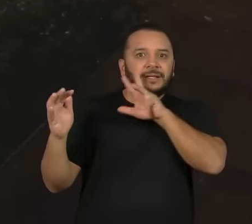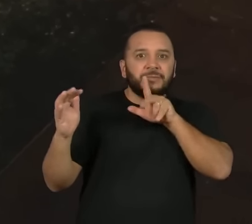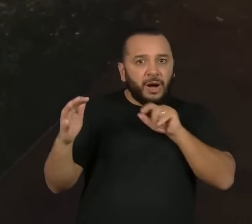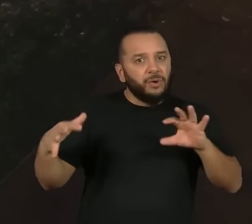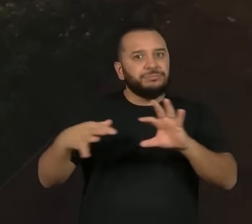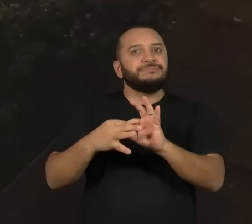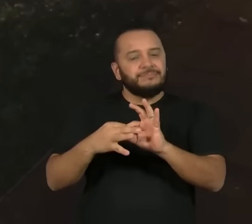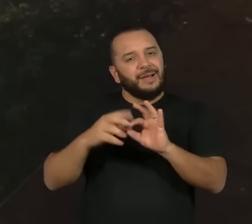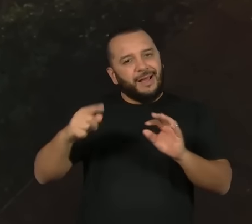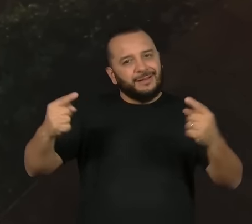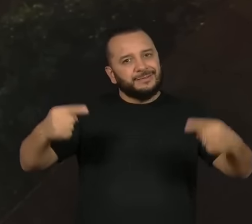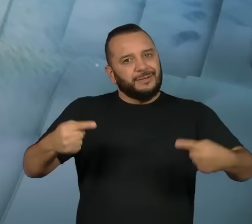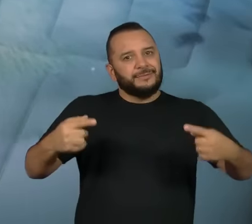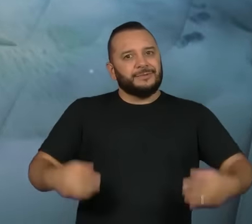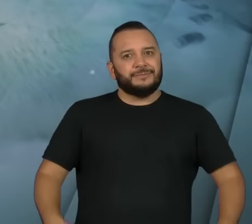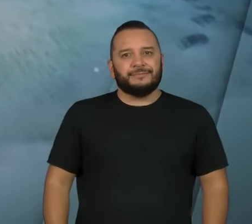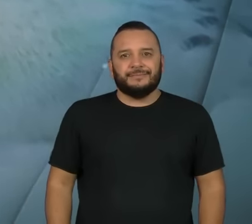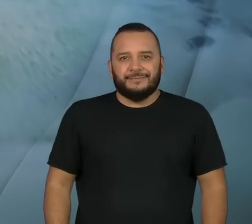desafio.